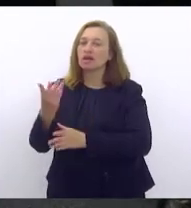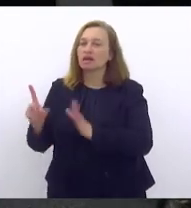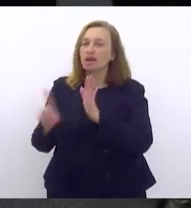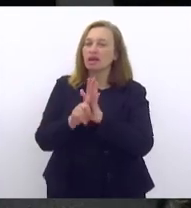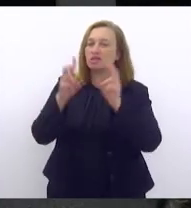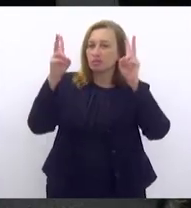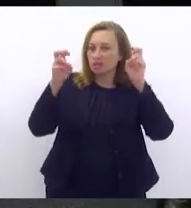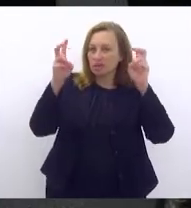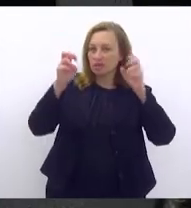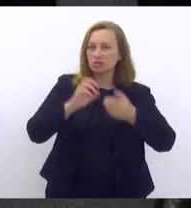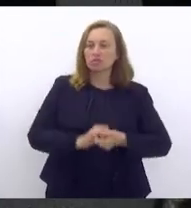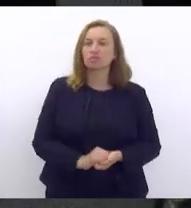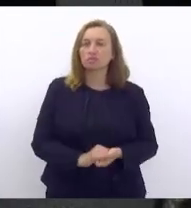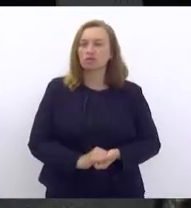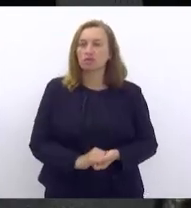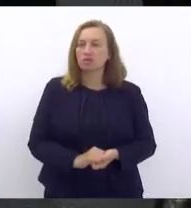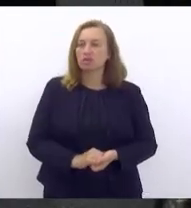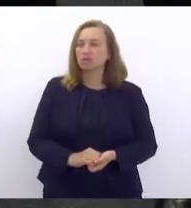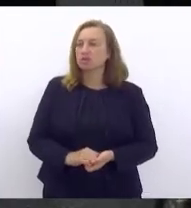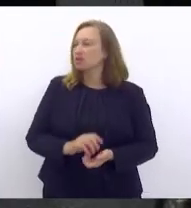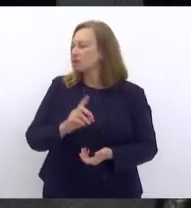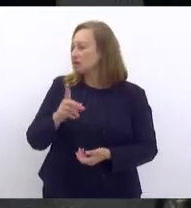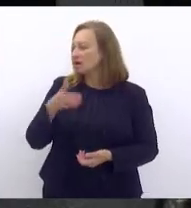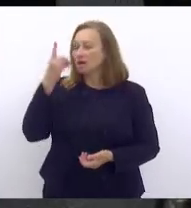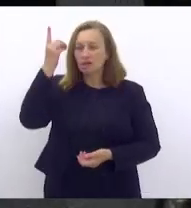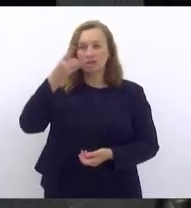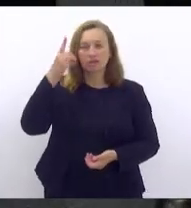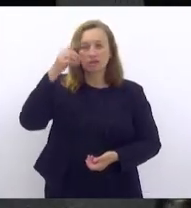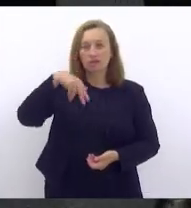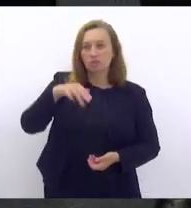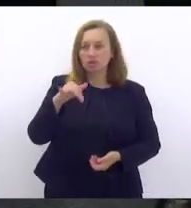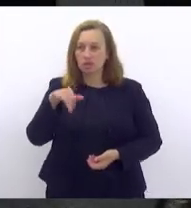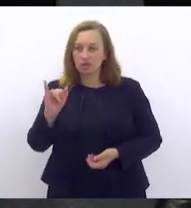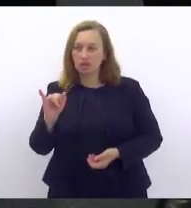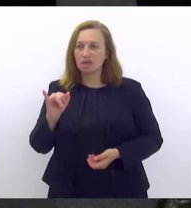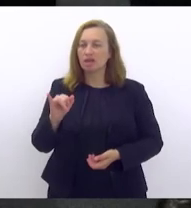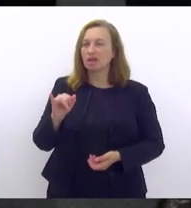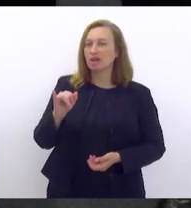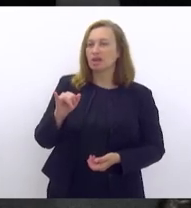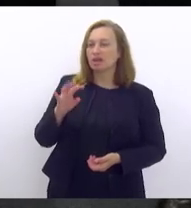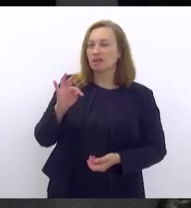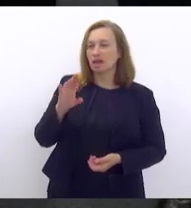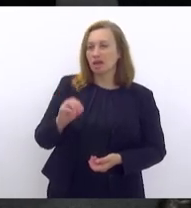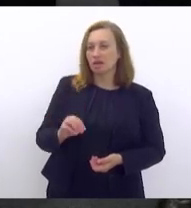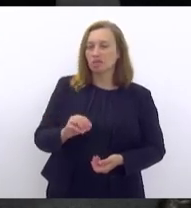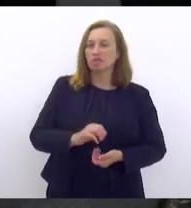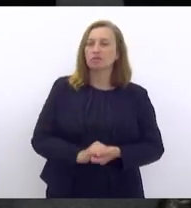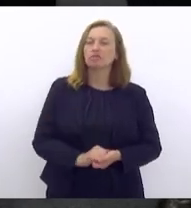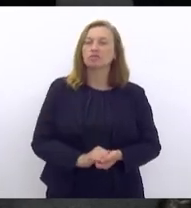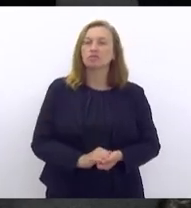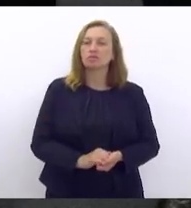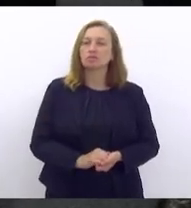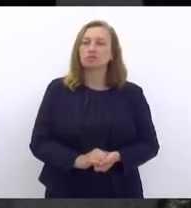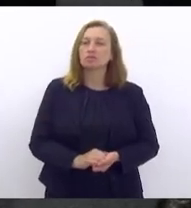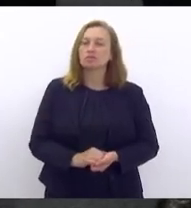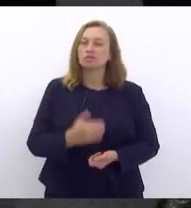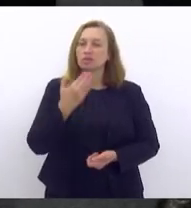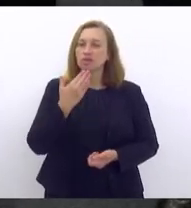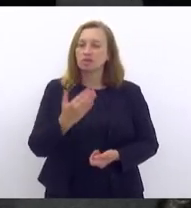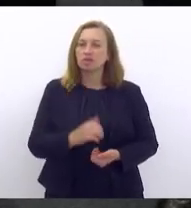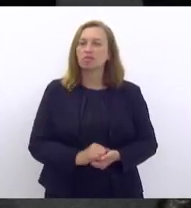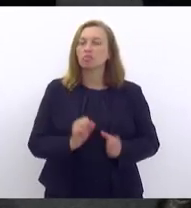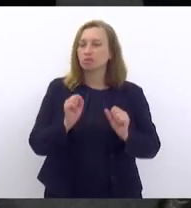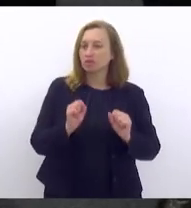matéria. E tem razão, deputado Munir Neto, em solicitar de Vossa Excelência que, se for